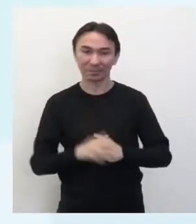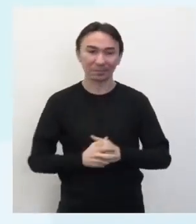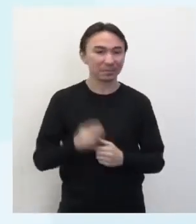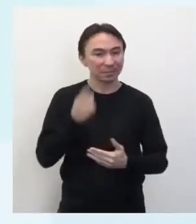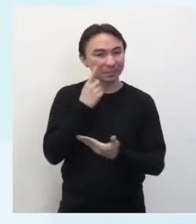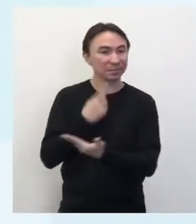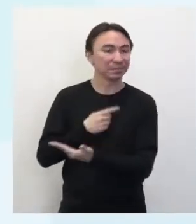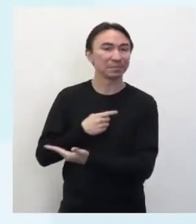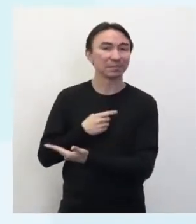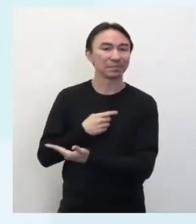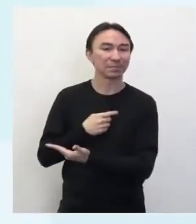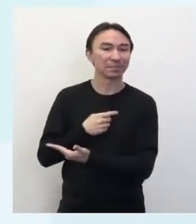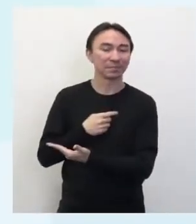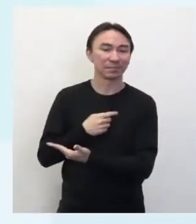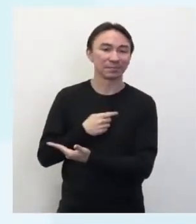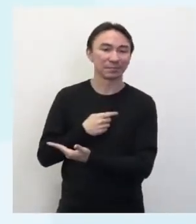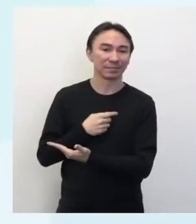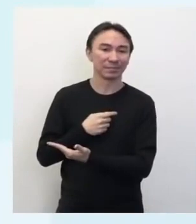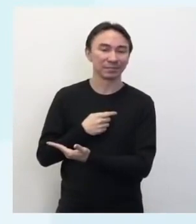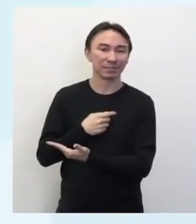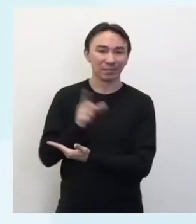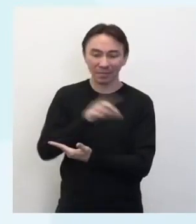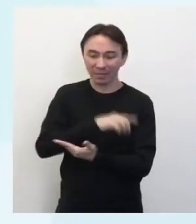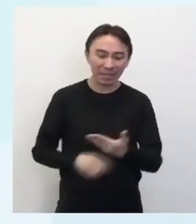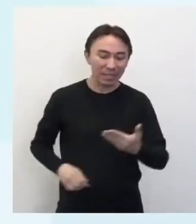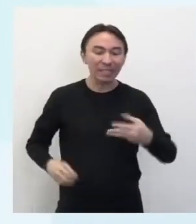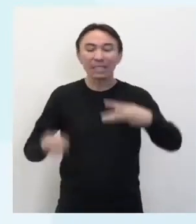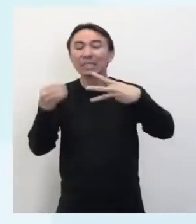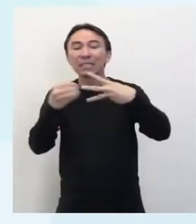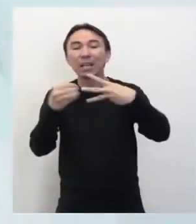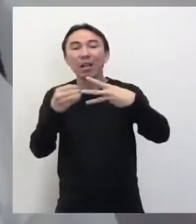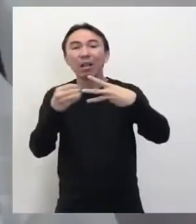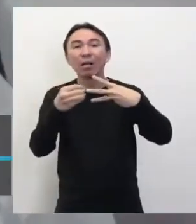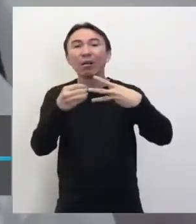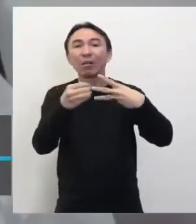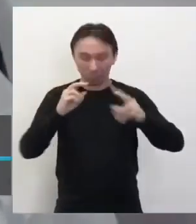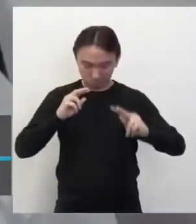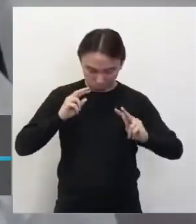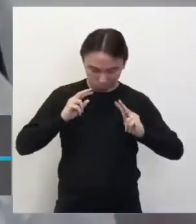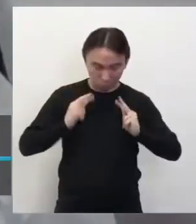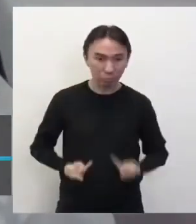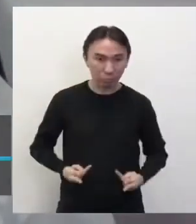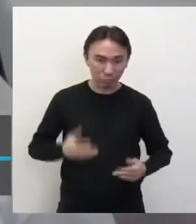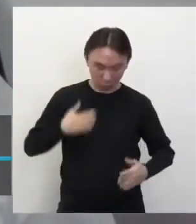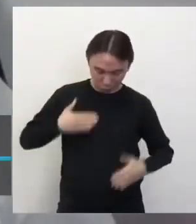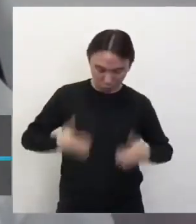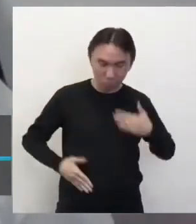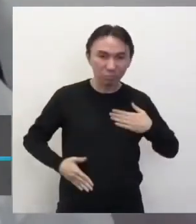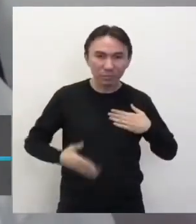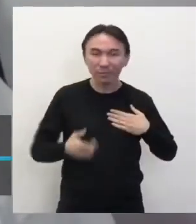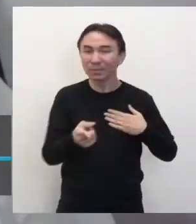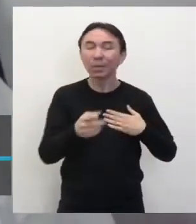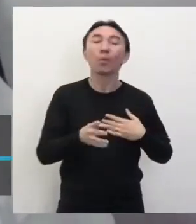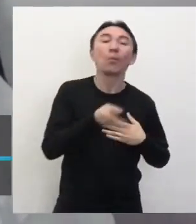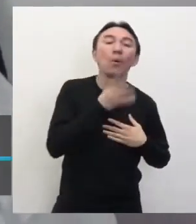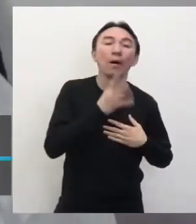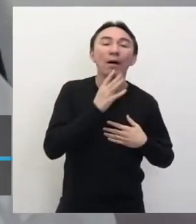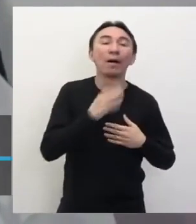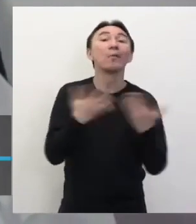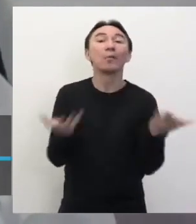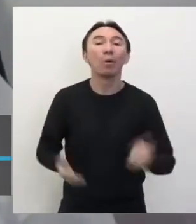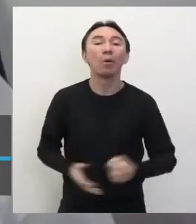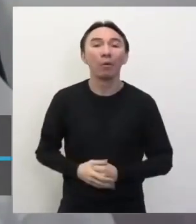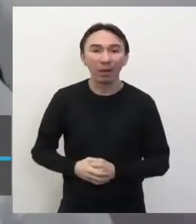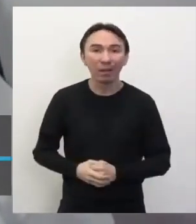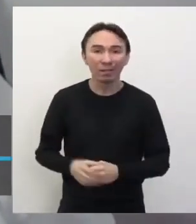do nosso corpo que você conhece? Então fala aí os tipos de célula que você acha que tem no corpo, fique à vontade para